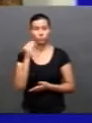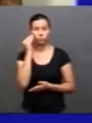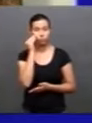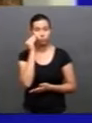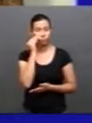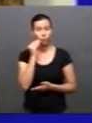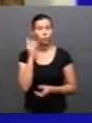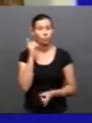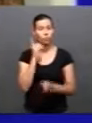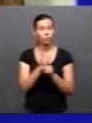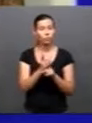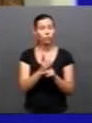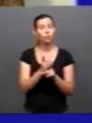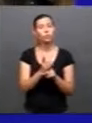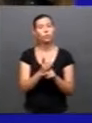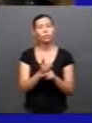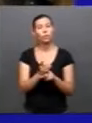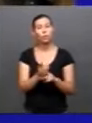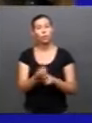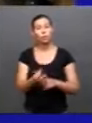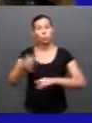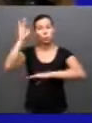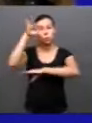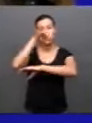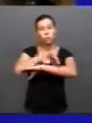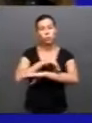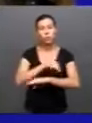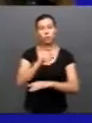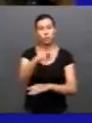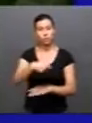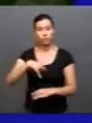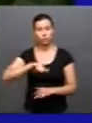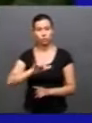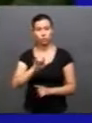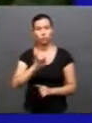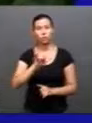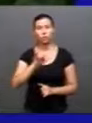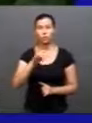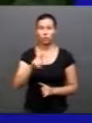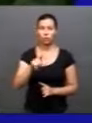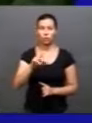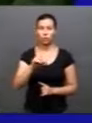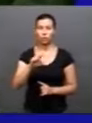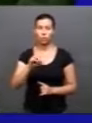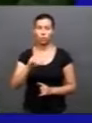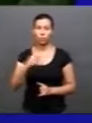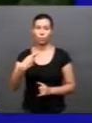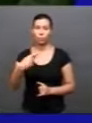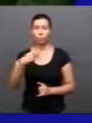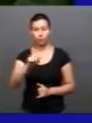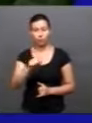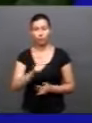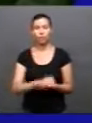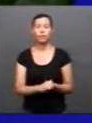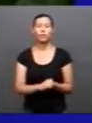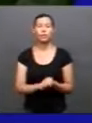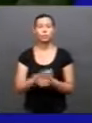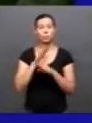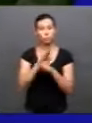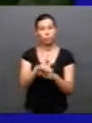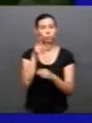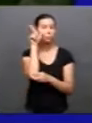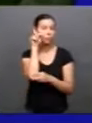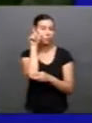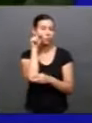da polinização natural de abelhas xilócopa na produção de maracujá amarelo. Já era sabido que abelhas